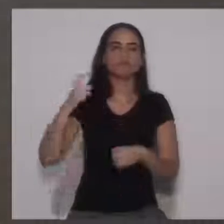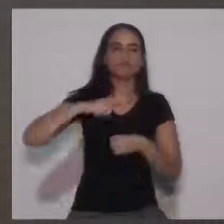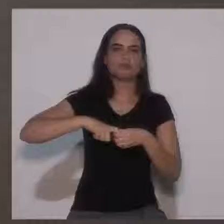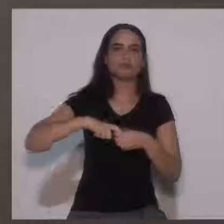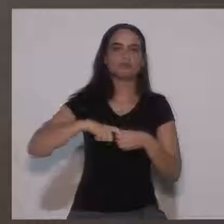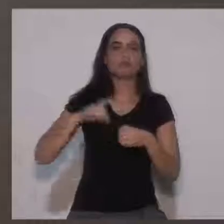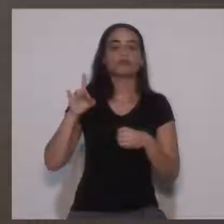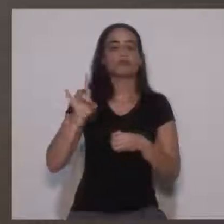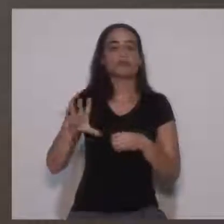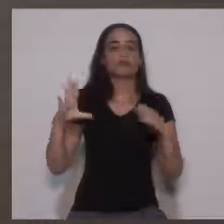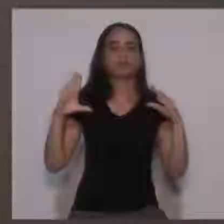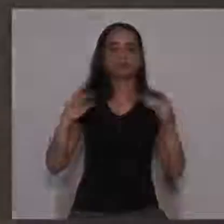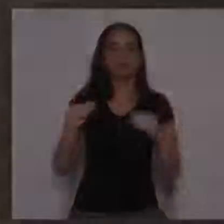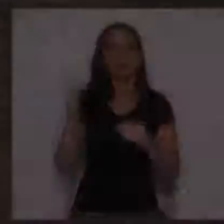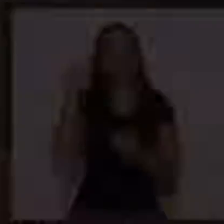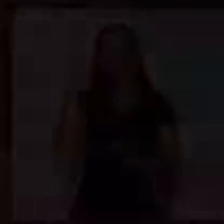para essa noite é só. Muito obrigado, boa noite.